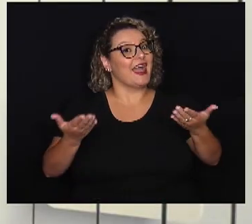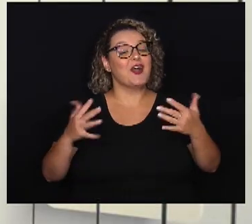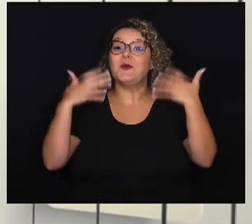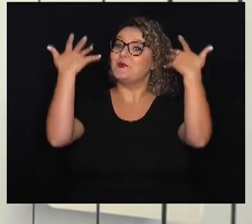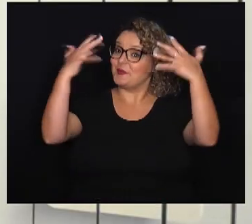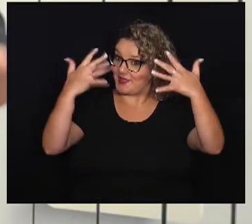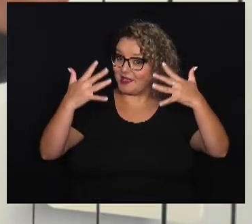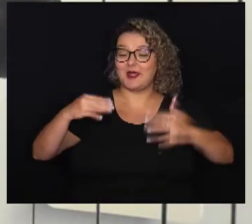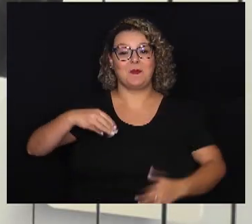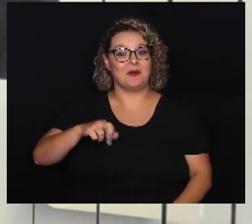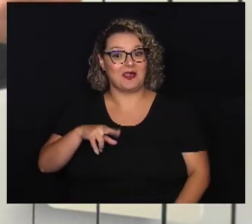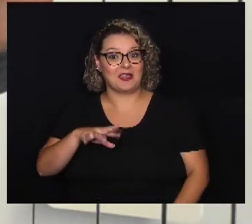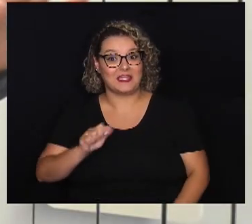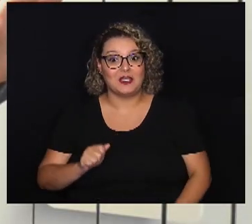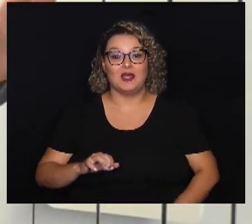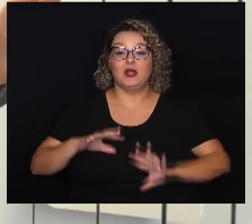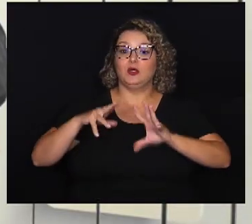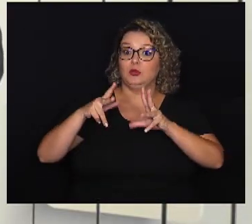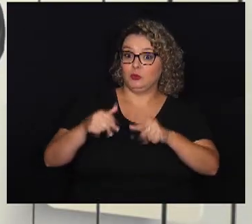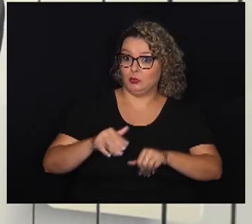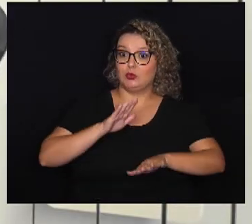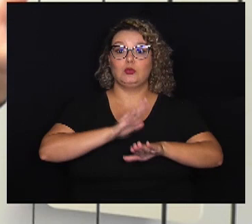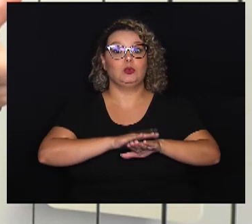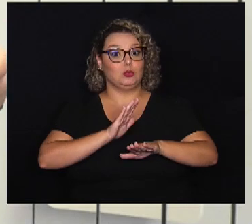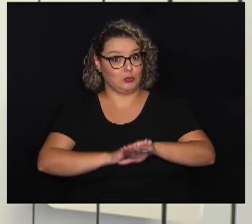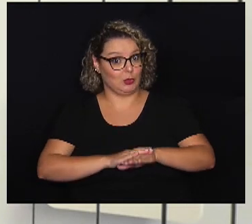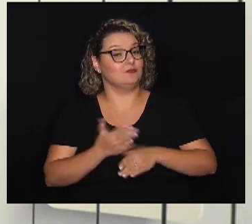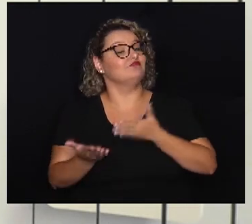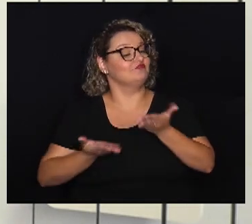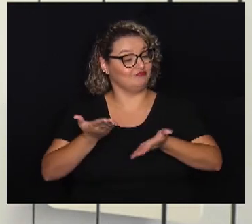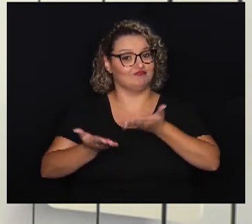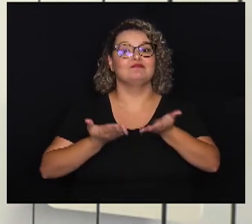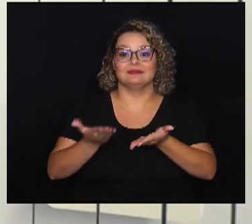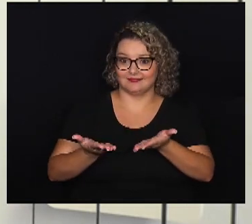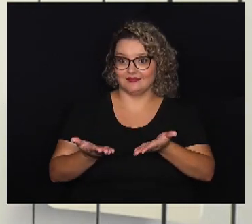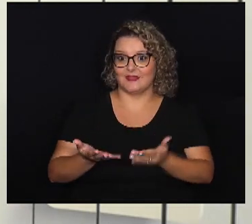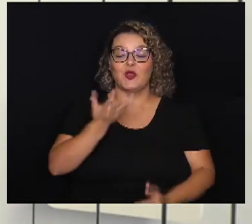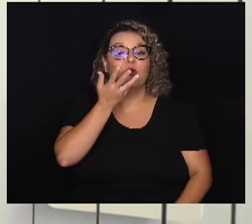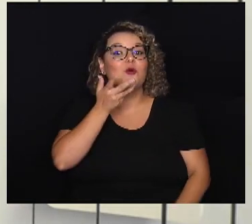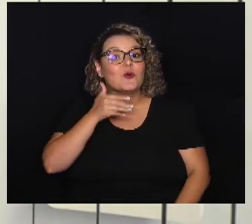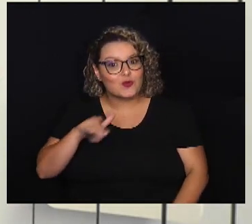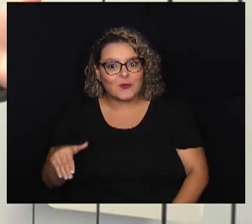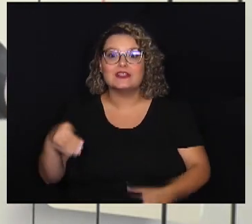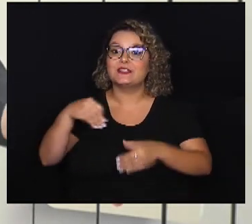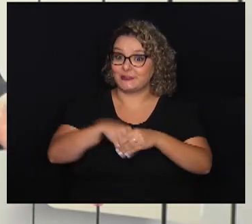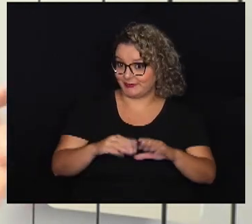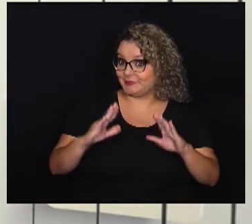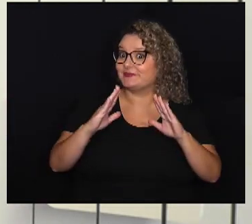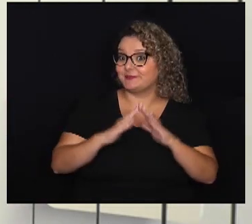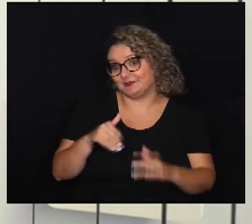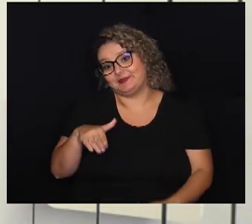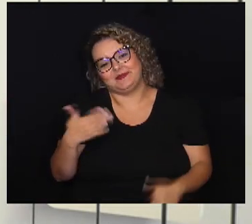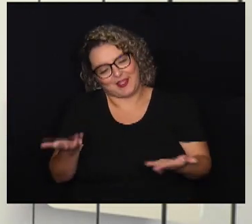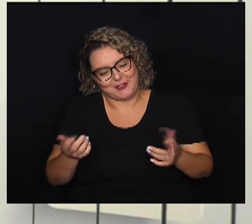Parabéns então a Mariana, que está tomando todas as atitudes e os cuidados aí com as crianças dentro de casa, ainda mais